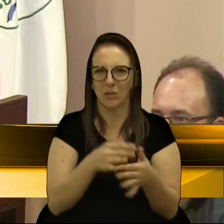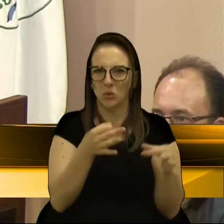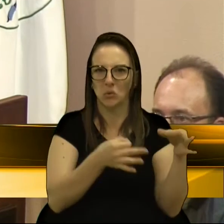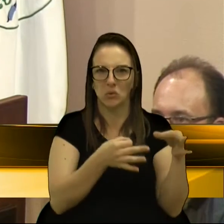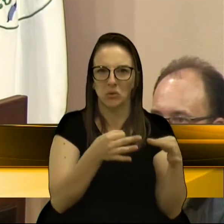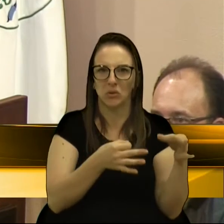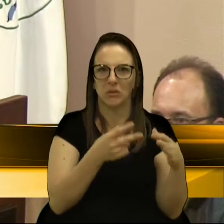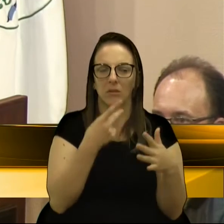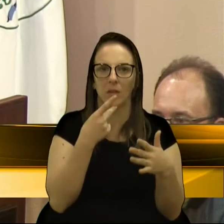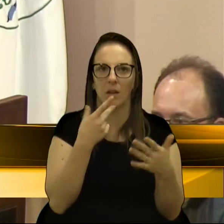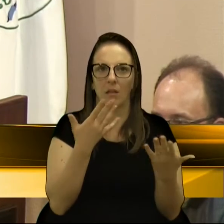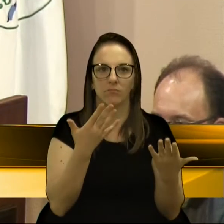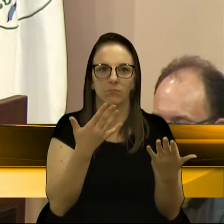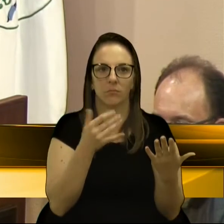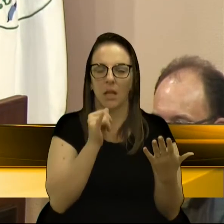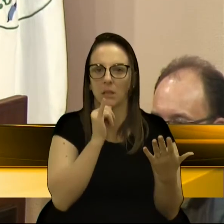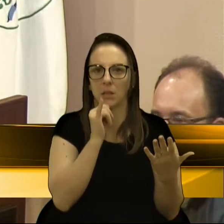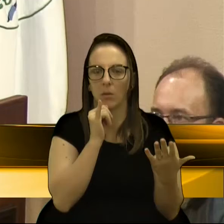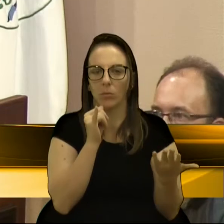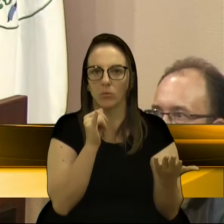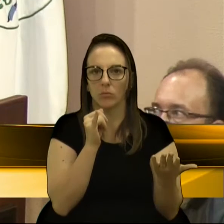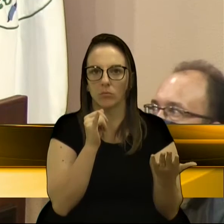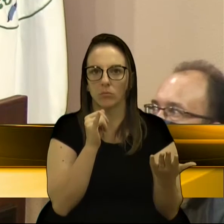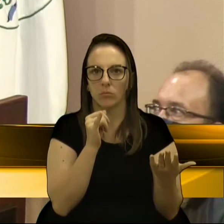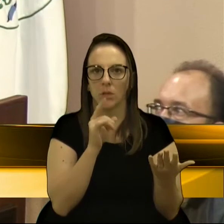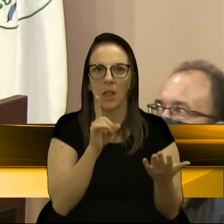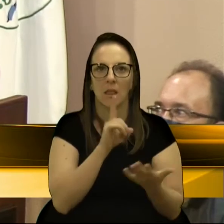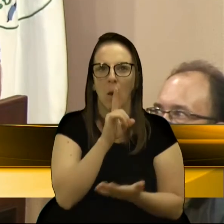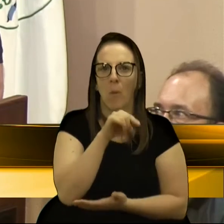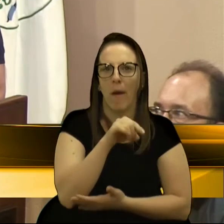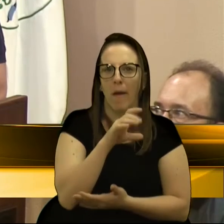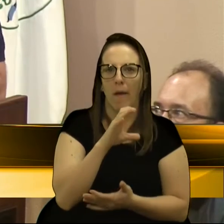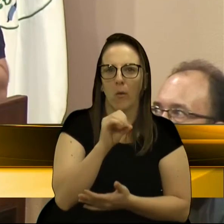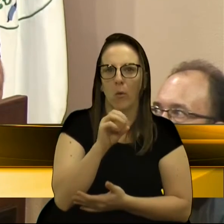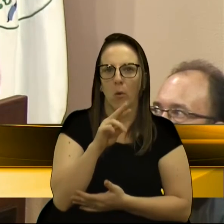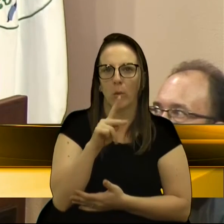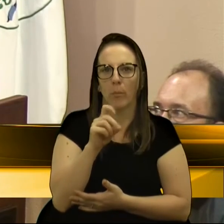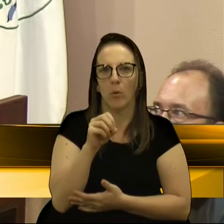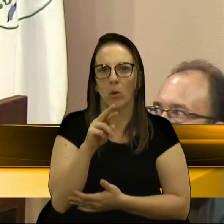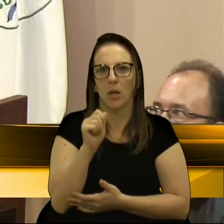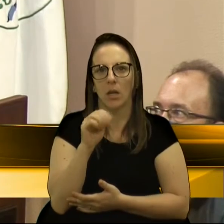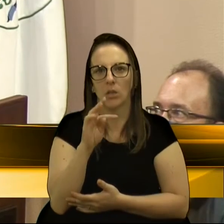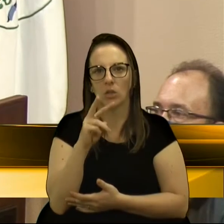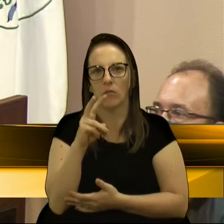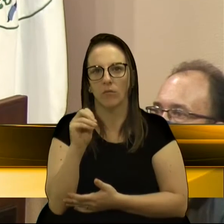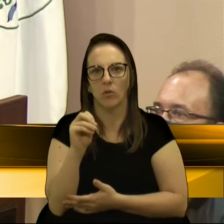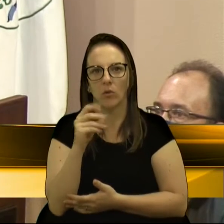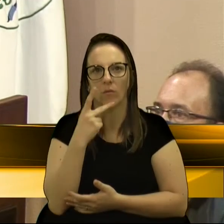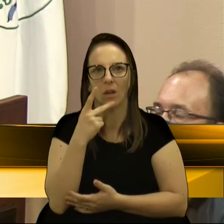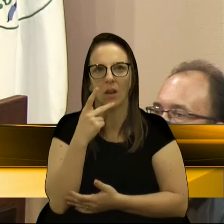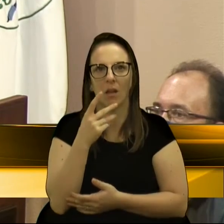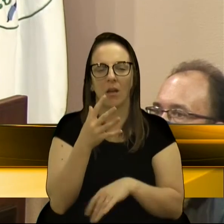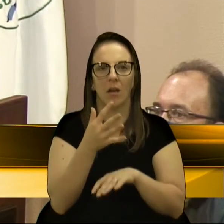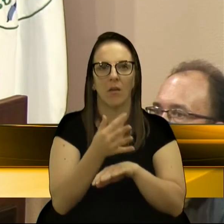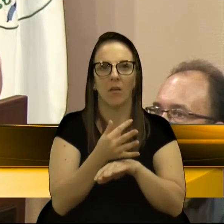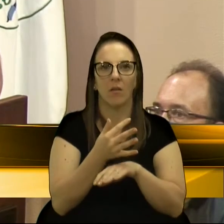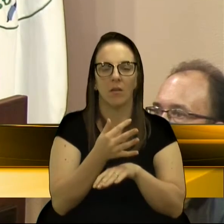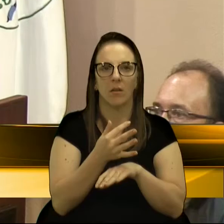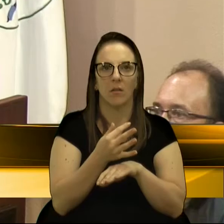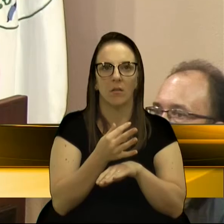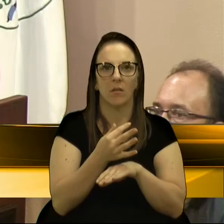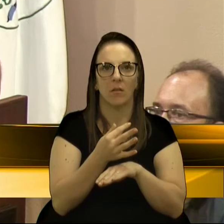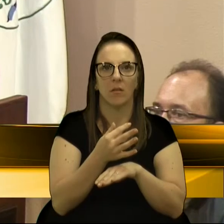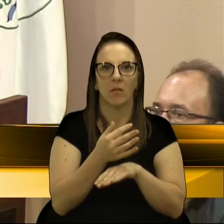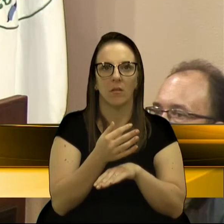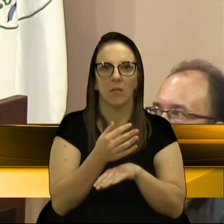e-mail, por exemplo, que não seja corporativo, o que eles pedem fere a segurança fere que